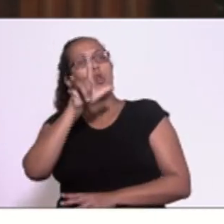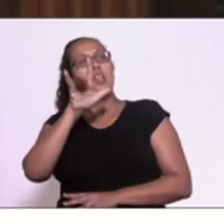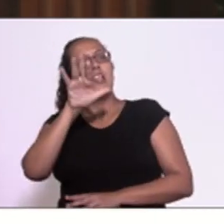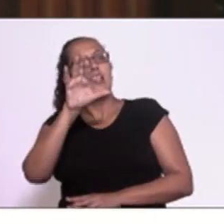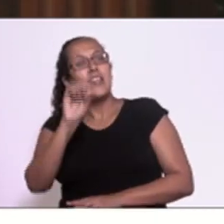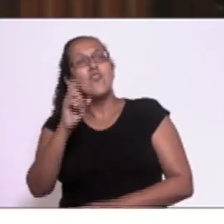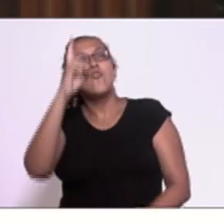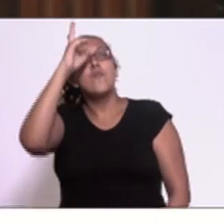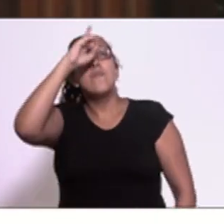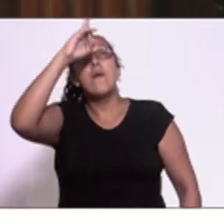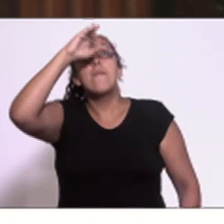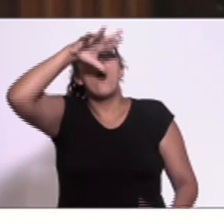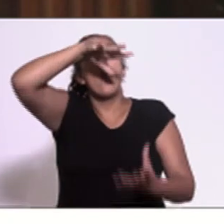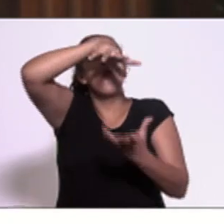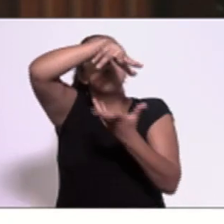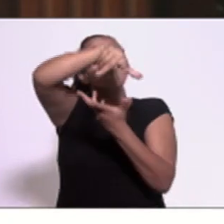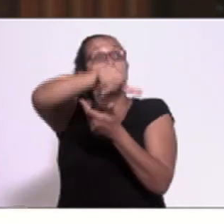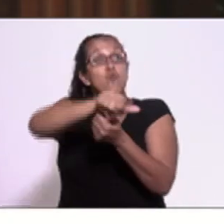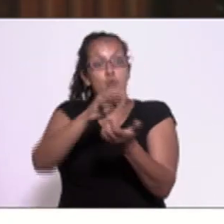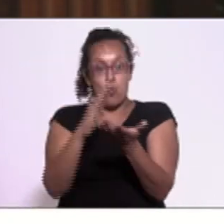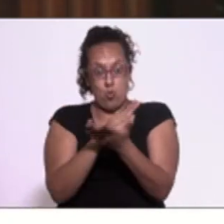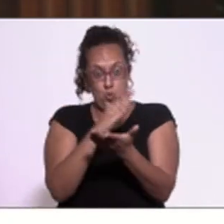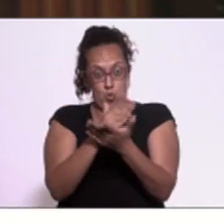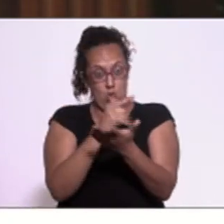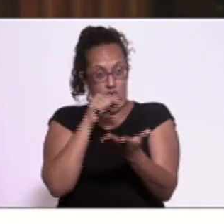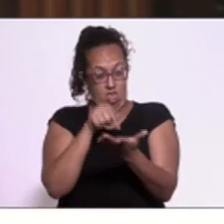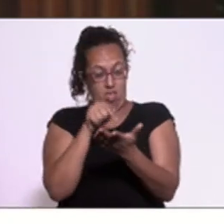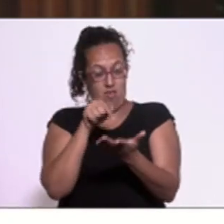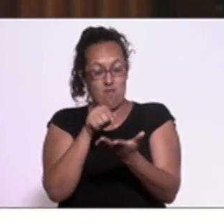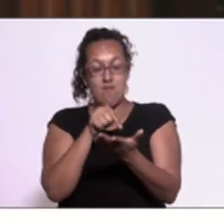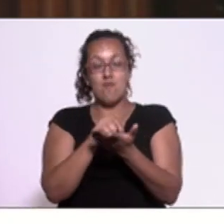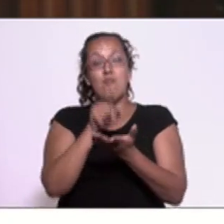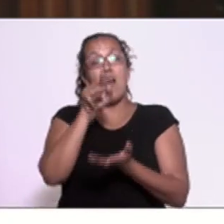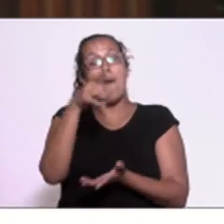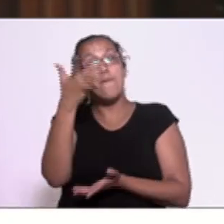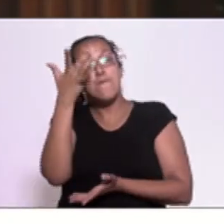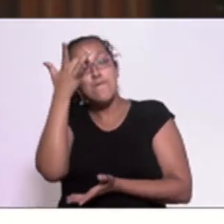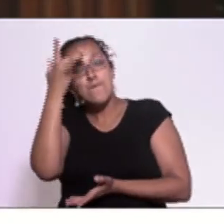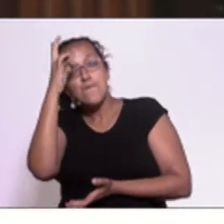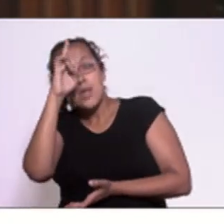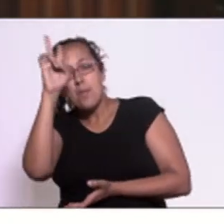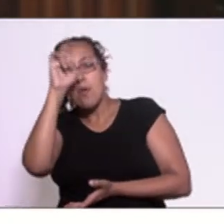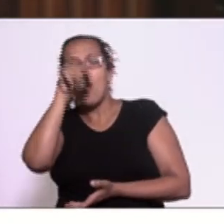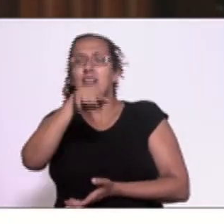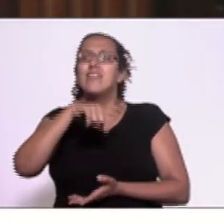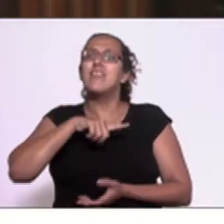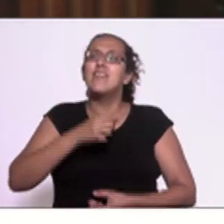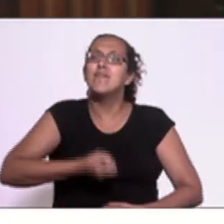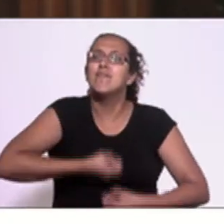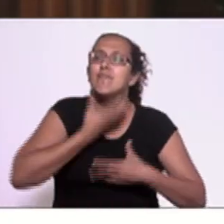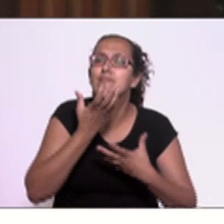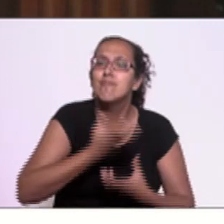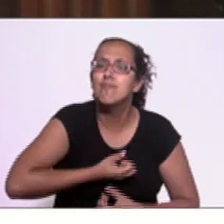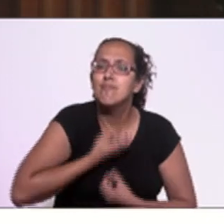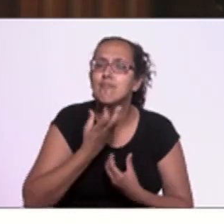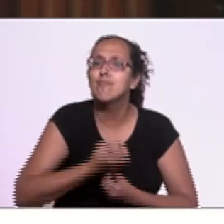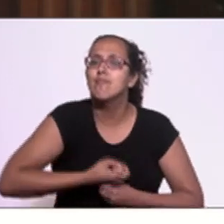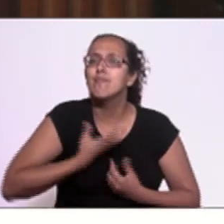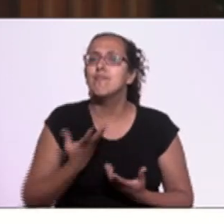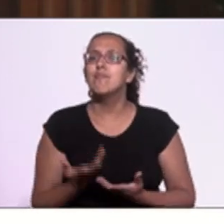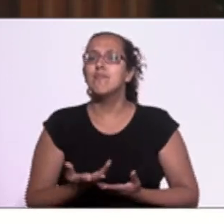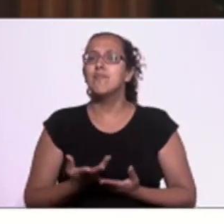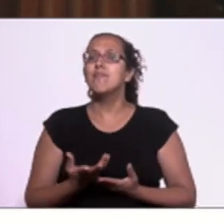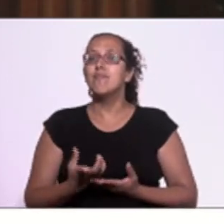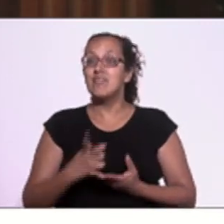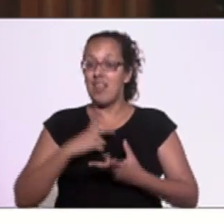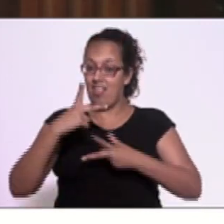à Memória do Mundo, que é uma das maiores chancelas que um acervo documental pode receber como